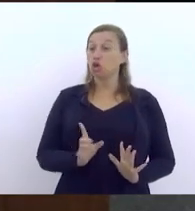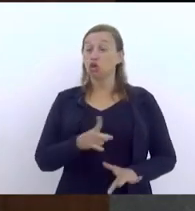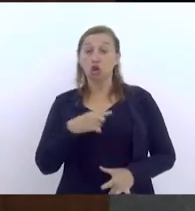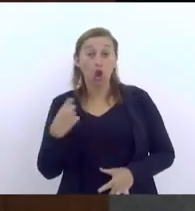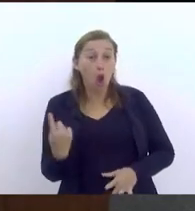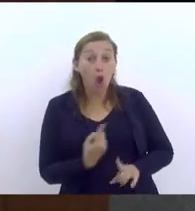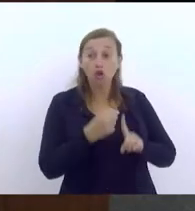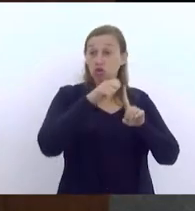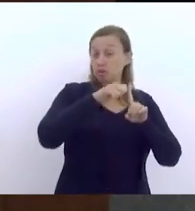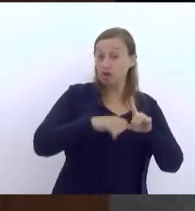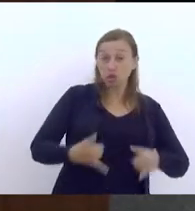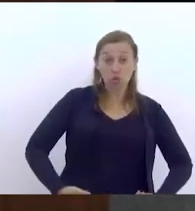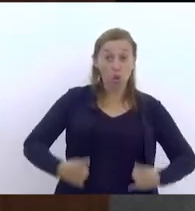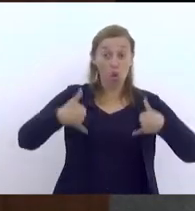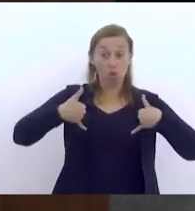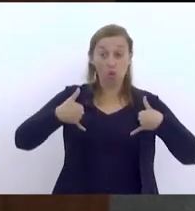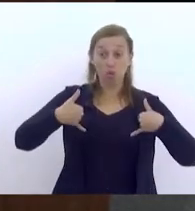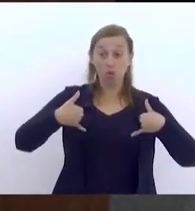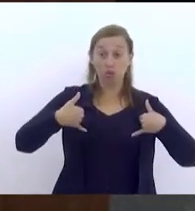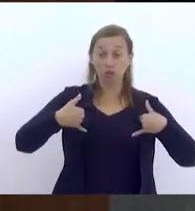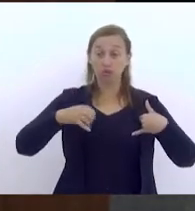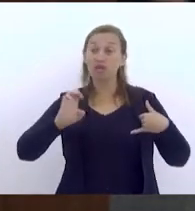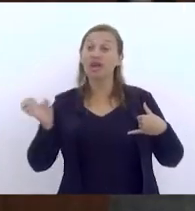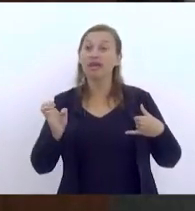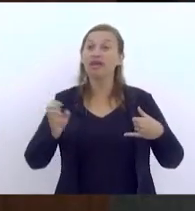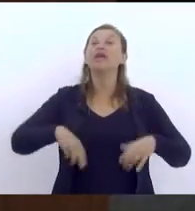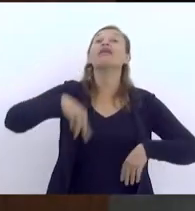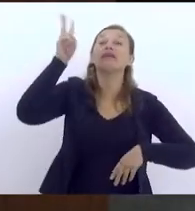no mês do orgulho gay. Estamos quem?